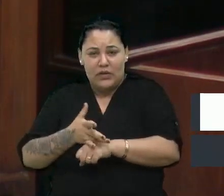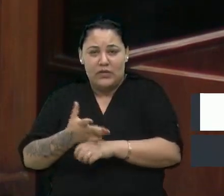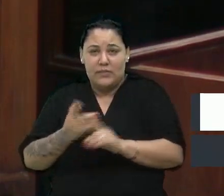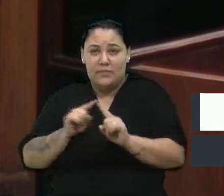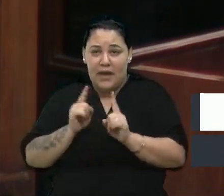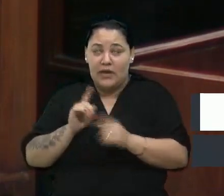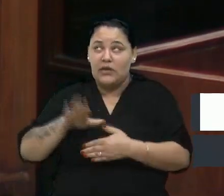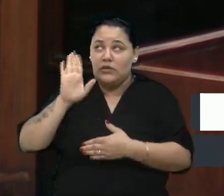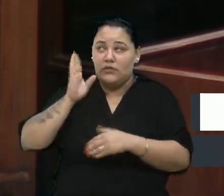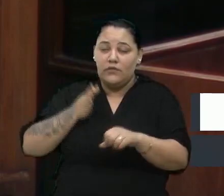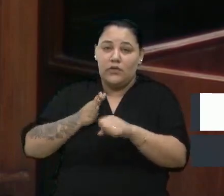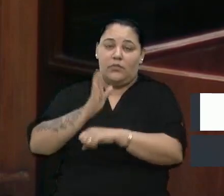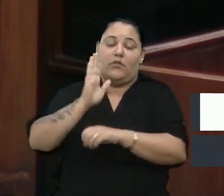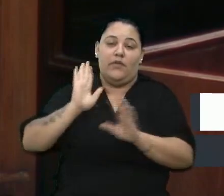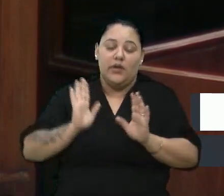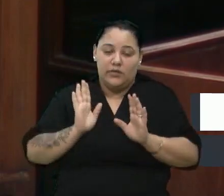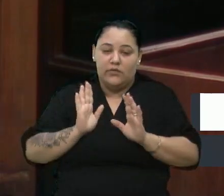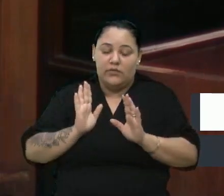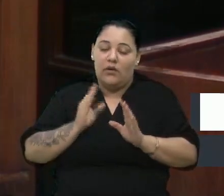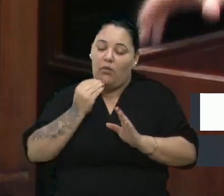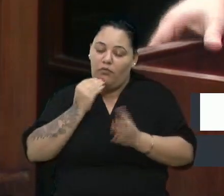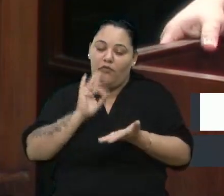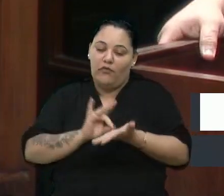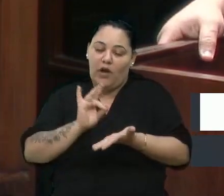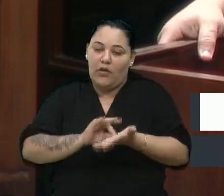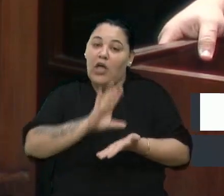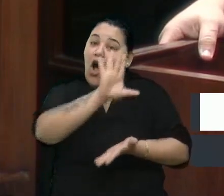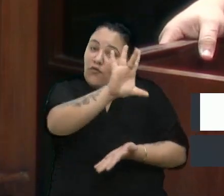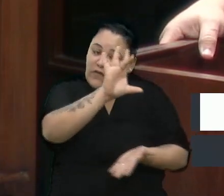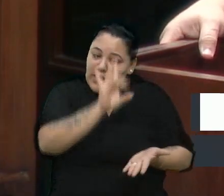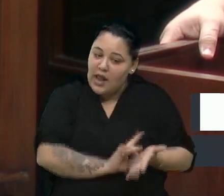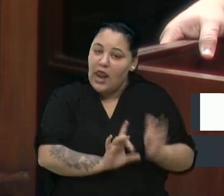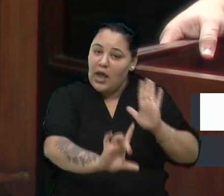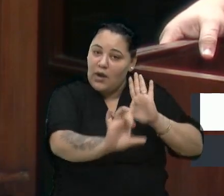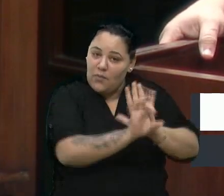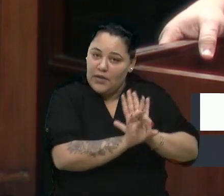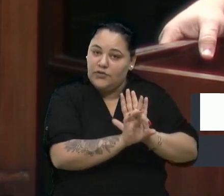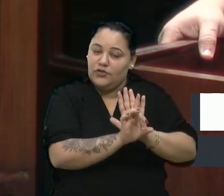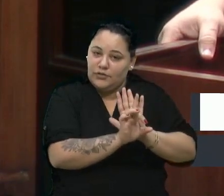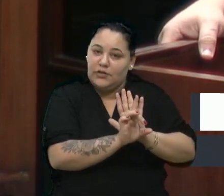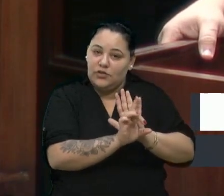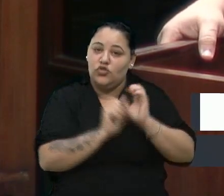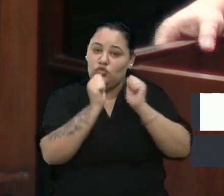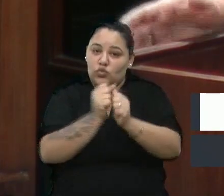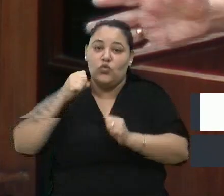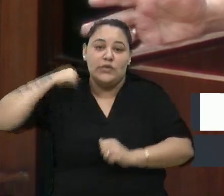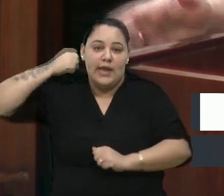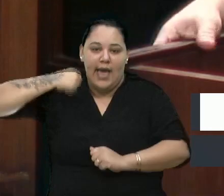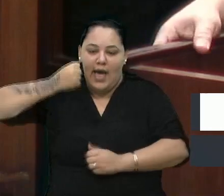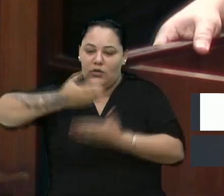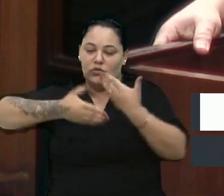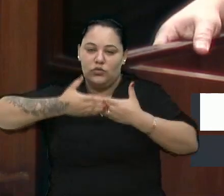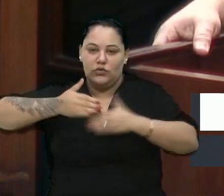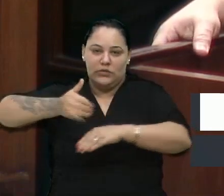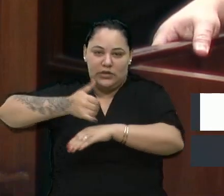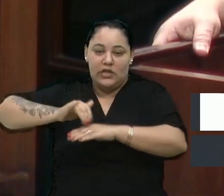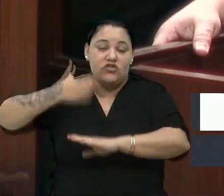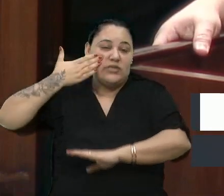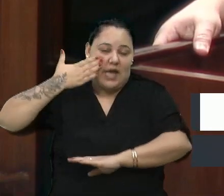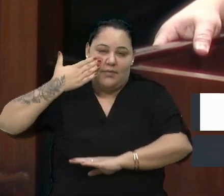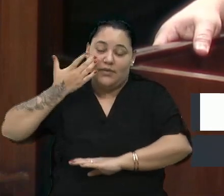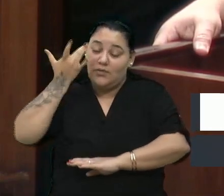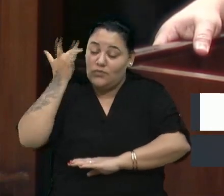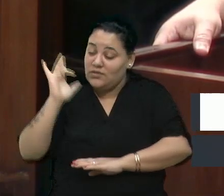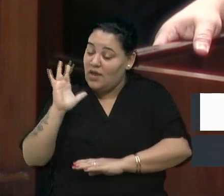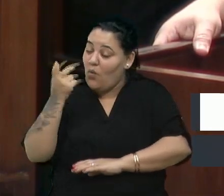Falta sancionar, acredito eu, passar pelo Senado, sancionar, toda aquela coisa, né? Que a gente já sabe e não sabemos quanto tempo ainda vai